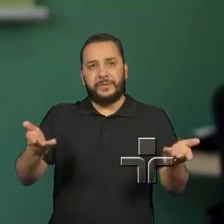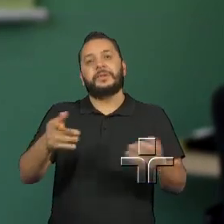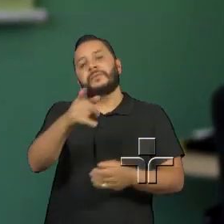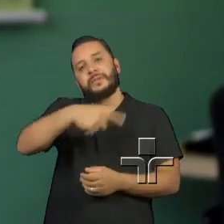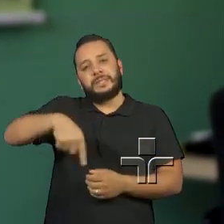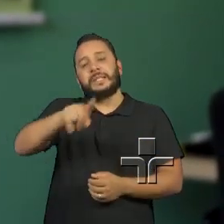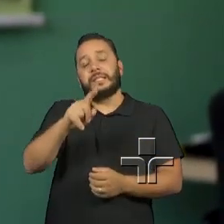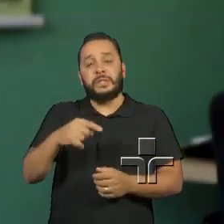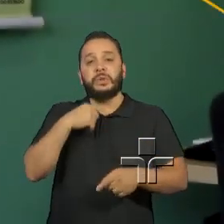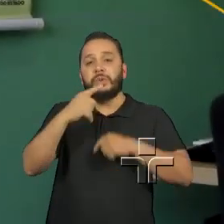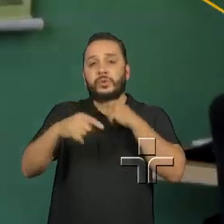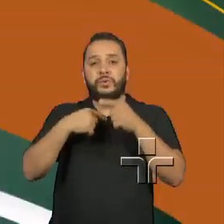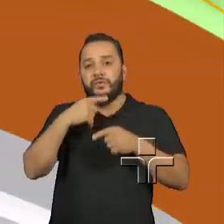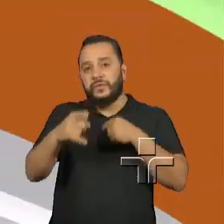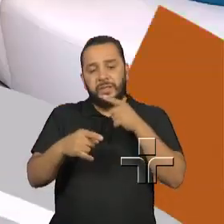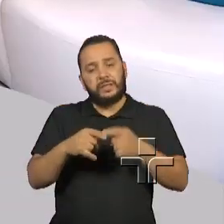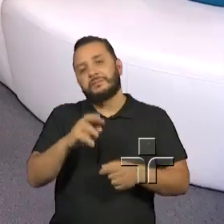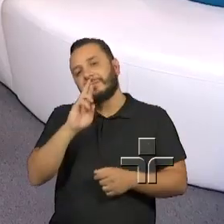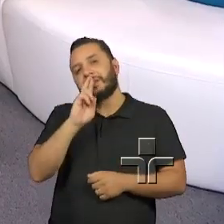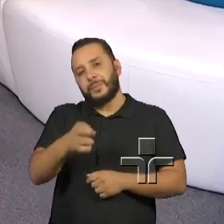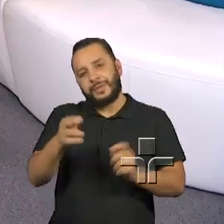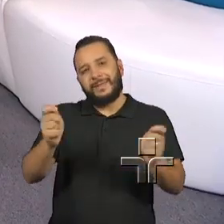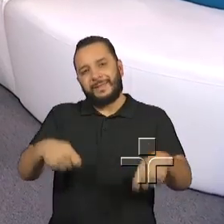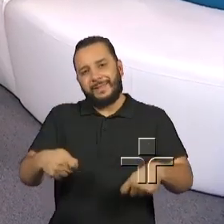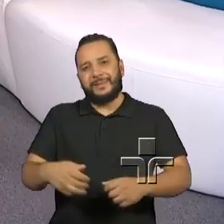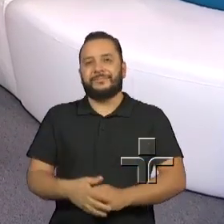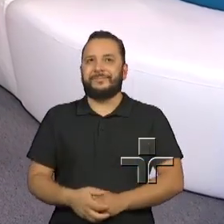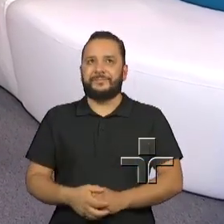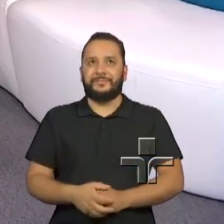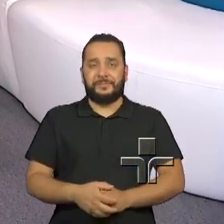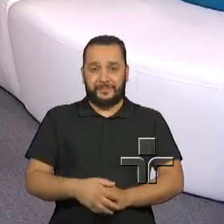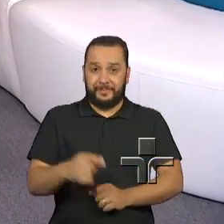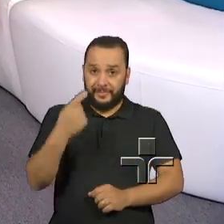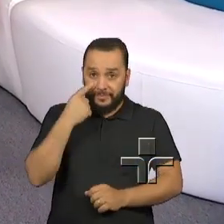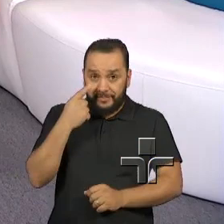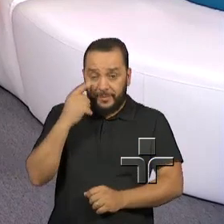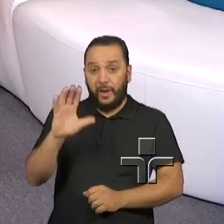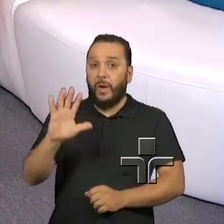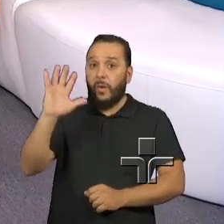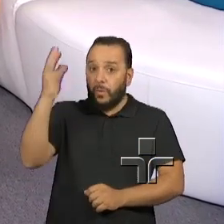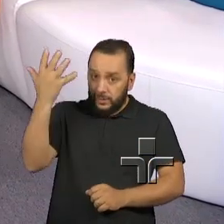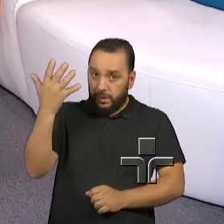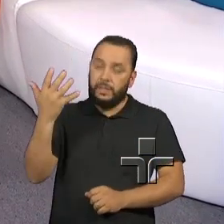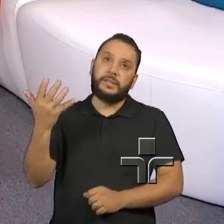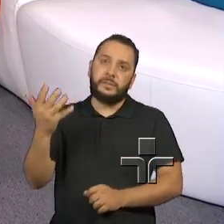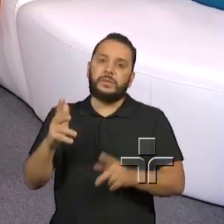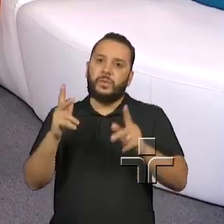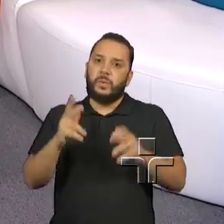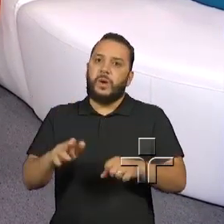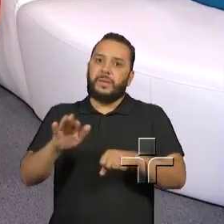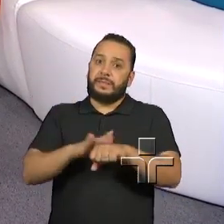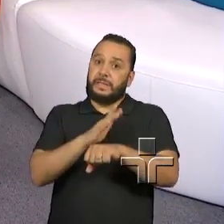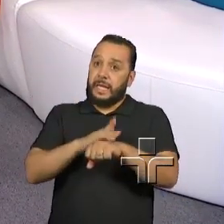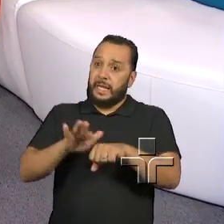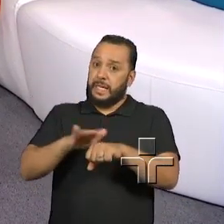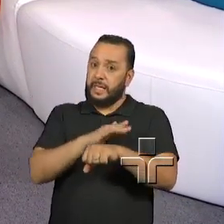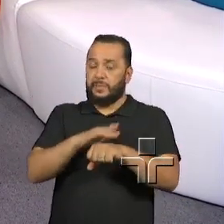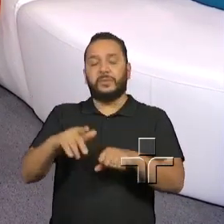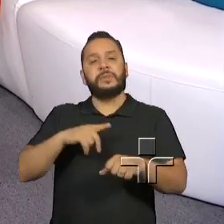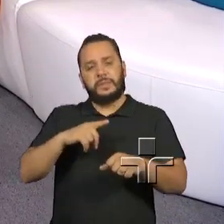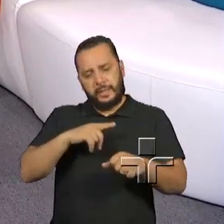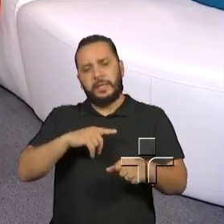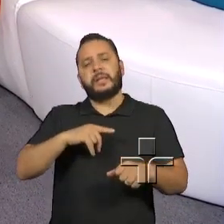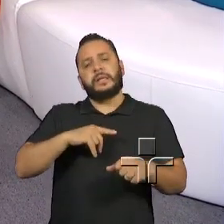e para tirar suas próprias dúvidas, né? Bom, a gente viu ali, né, que quando acontecem esses casos como o do sarampo, aí tem que ter uma